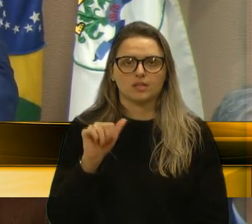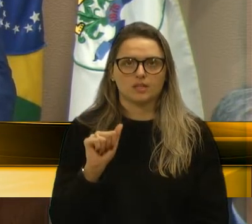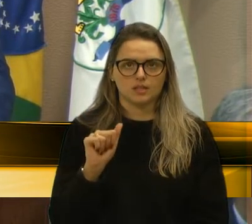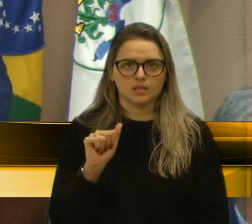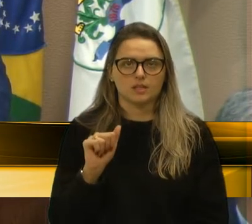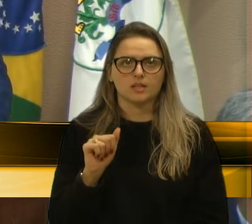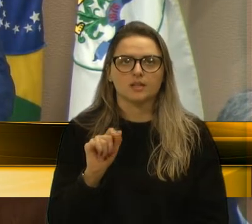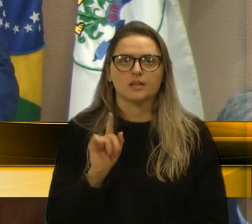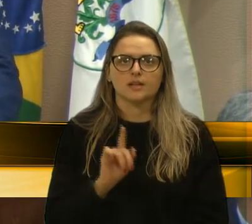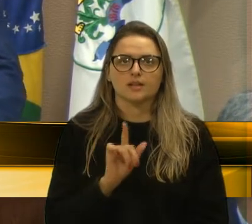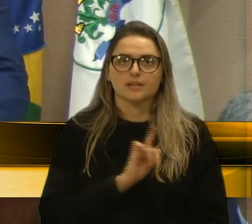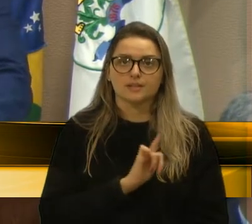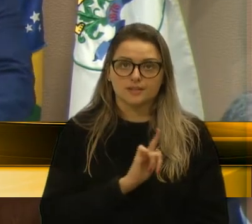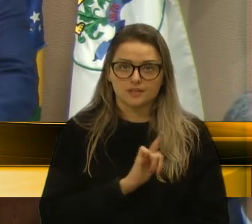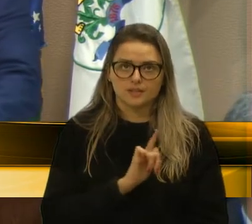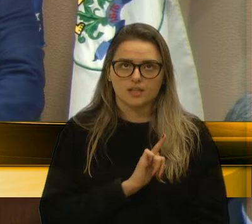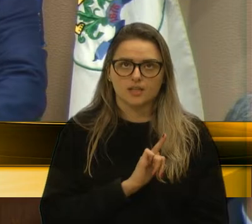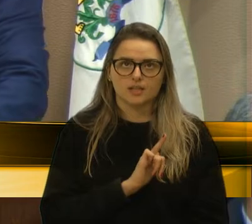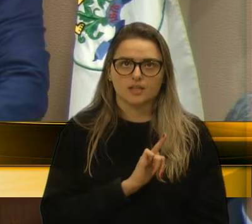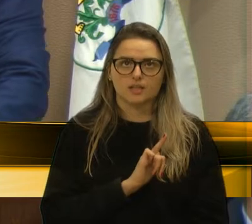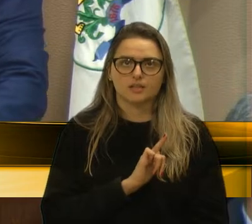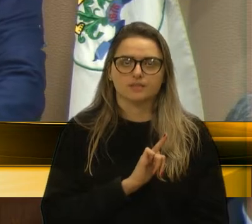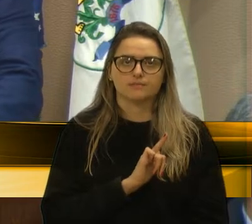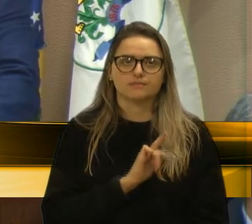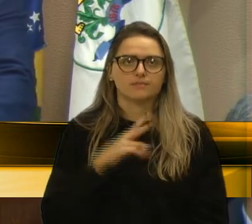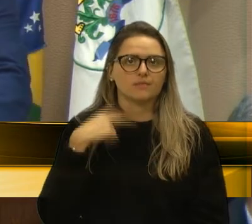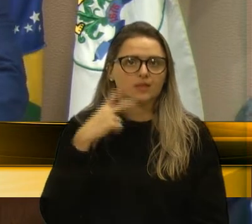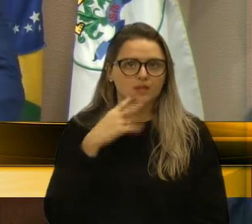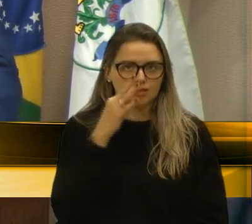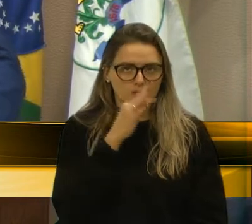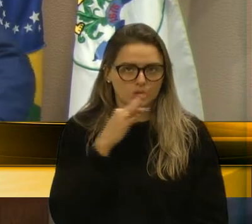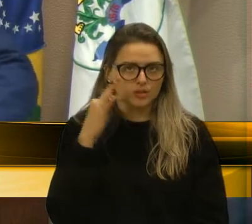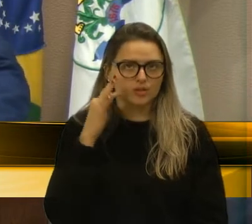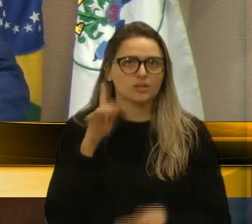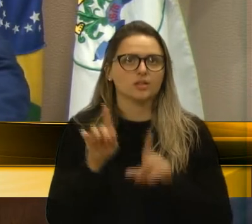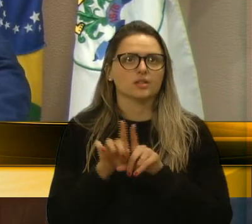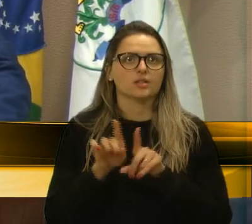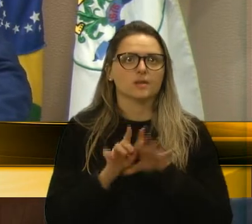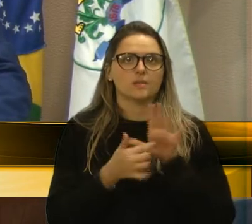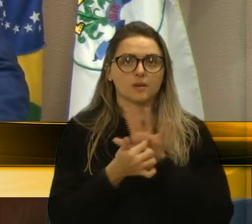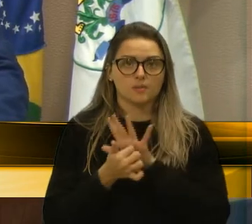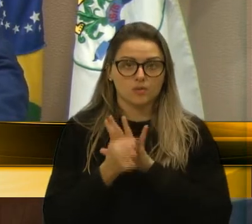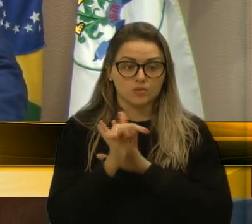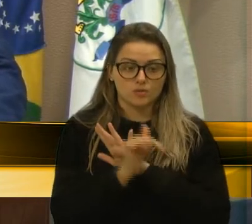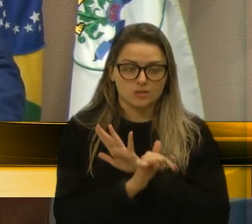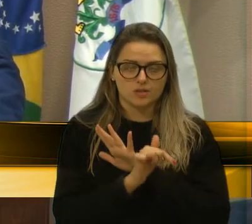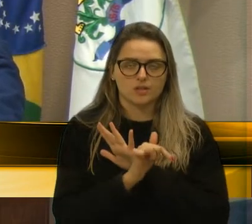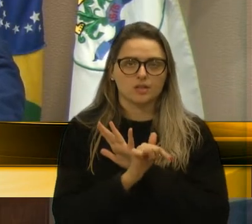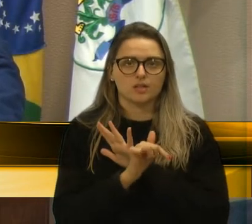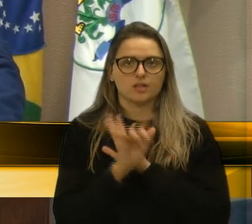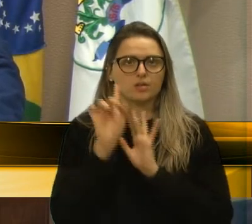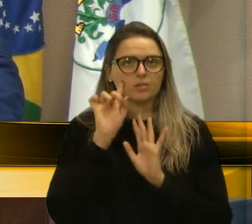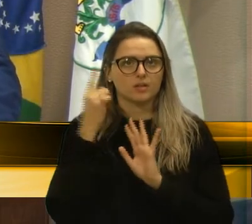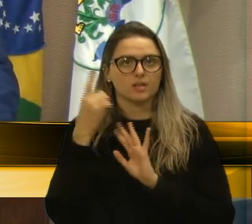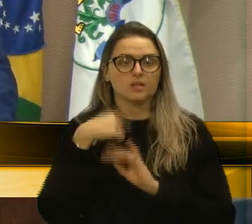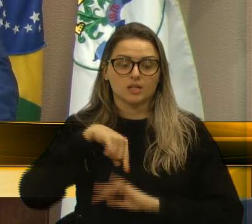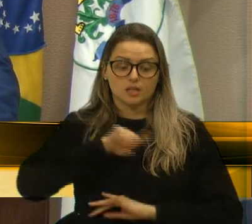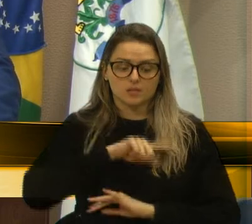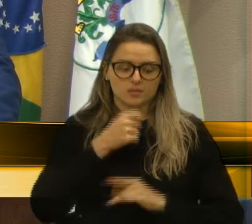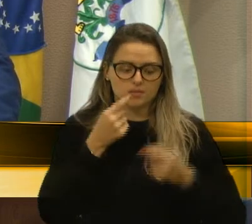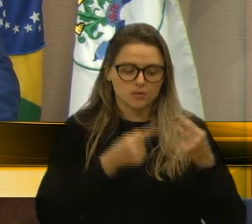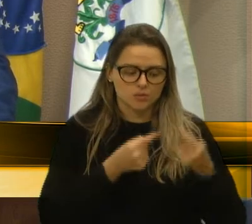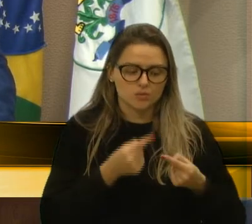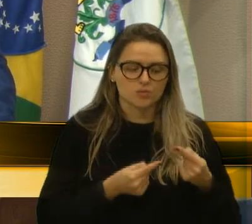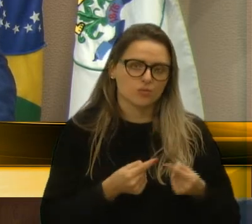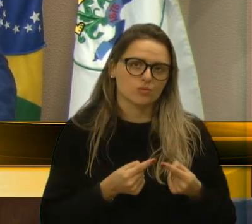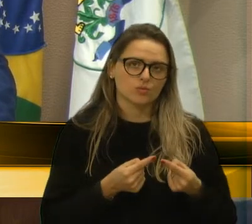constituída. A vereadora Tatiane, semana passada, também trouxe esse assunto para a tribuna. E eu acho que nós devemos debater muito esse assunto aqui